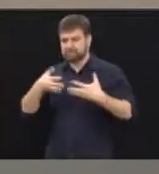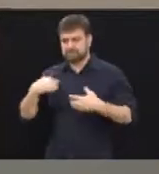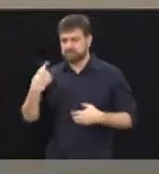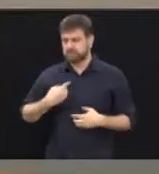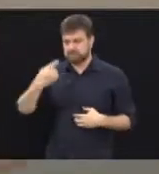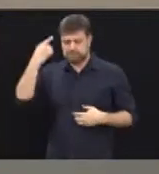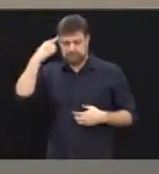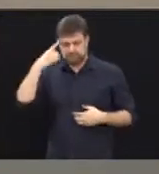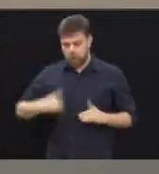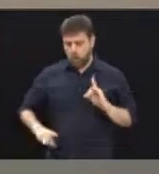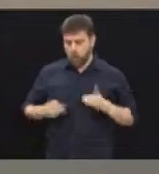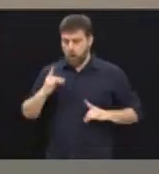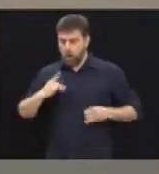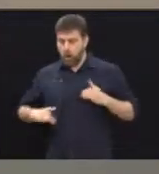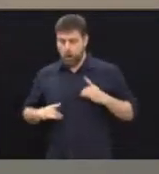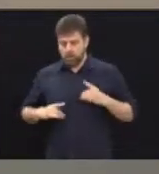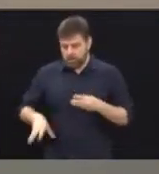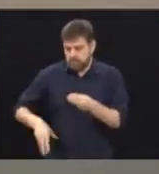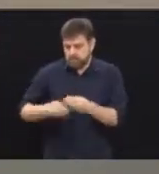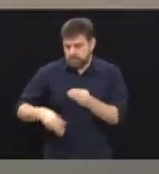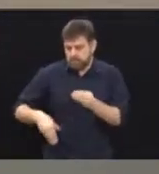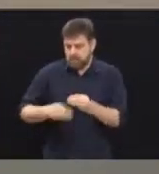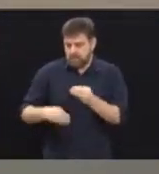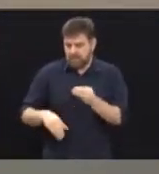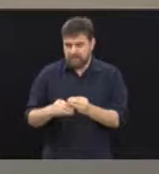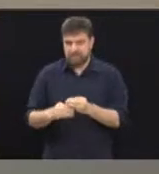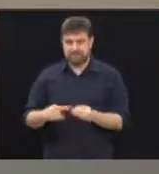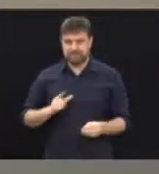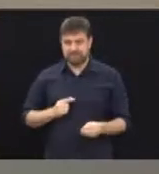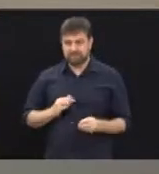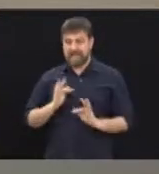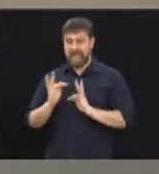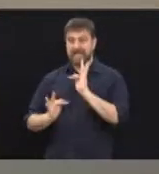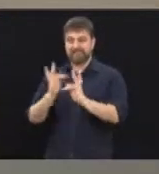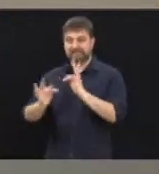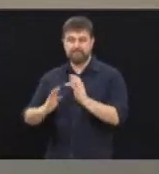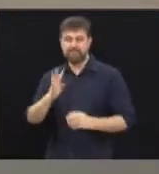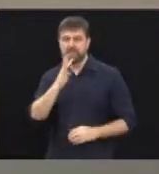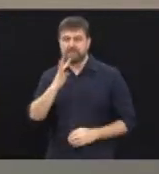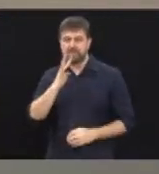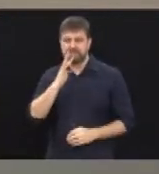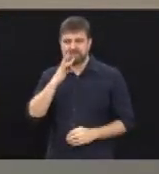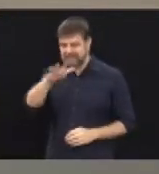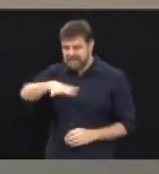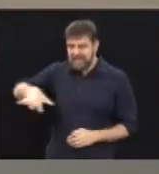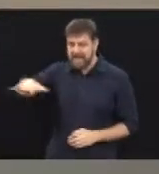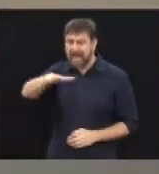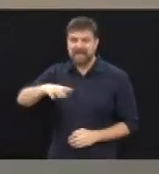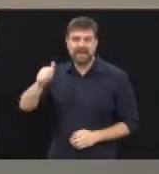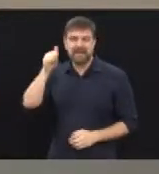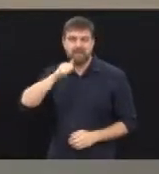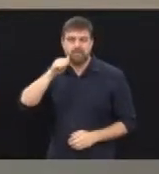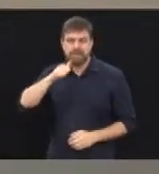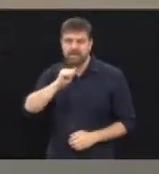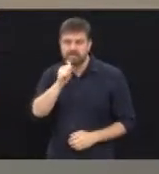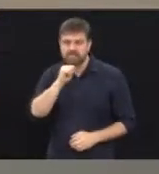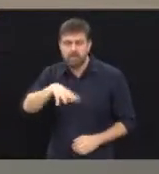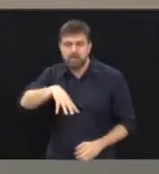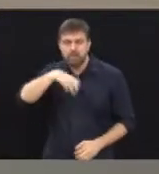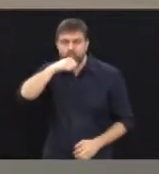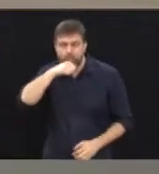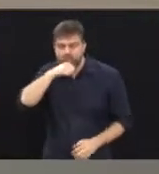de reposição hormonal, a terapia de reposição hormonal, ela foi muito mais conhecida na mulher menopausada. Então, isso